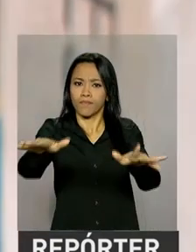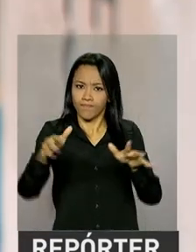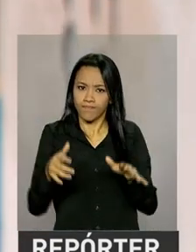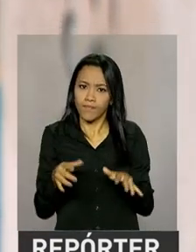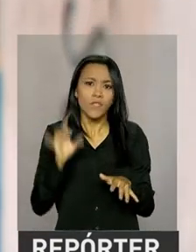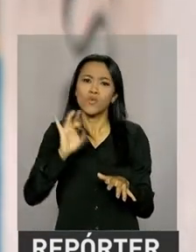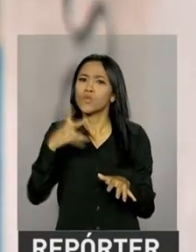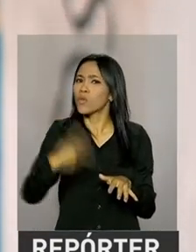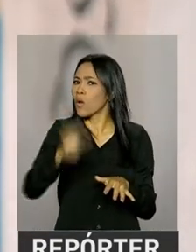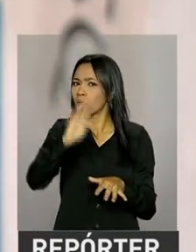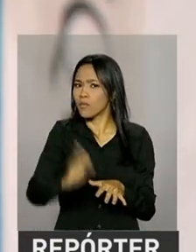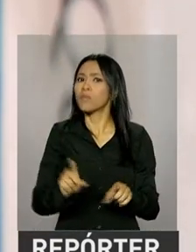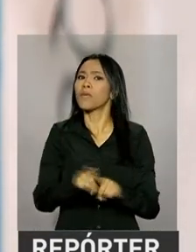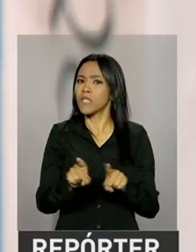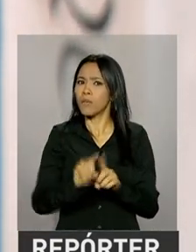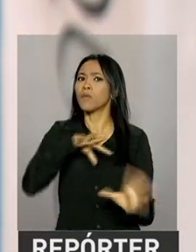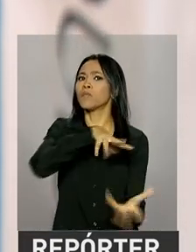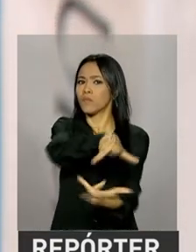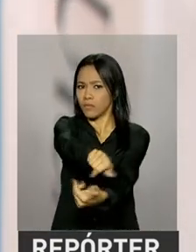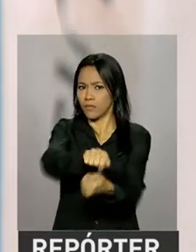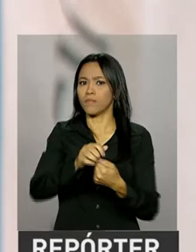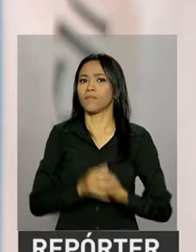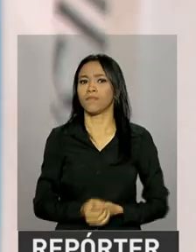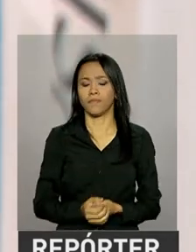não só brasileiro como internacional.